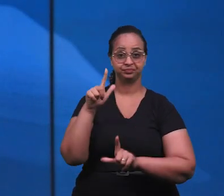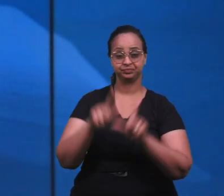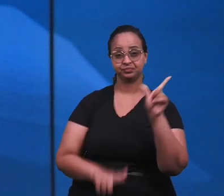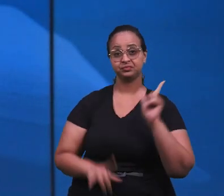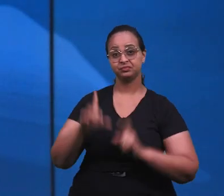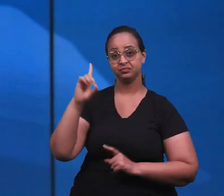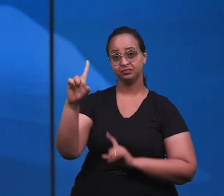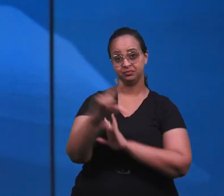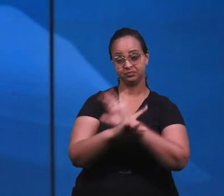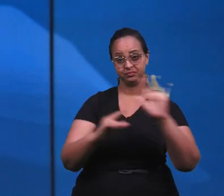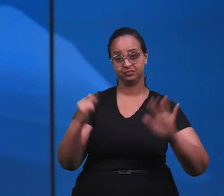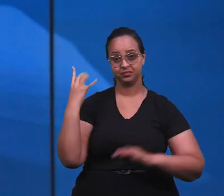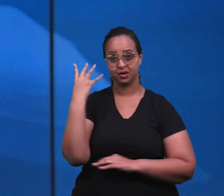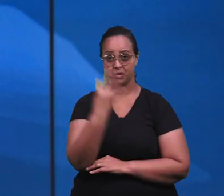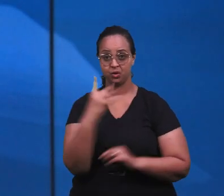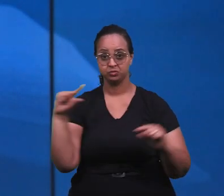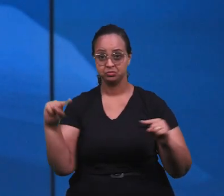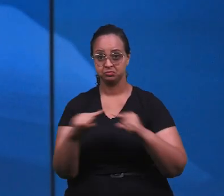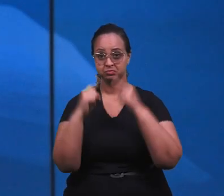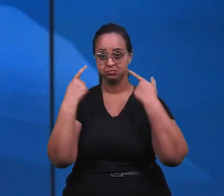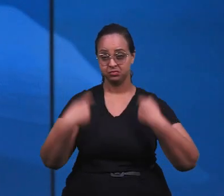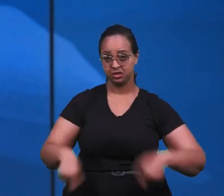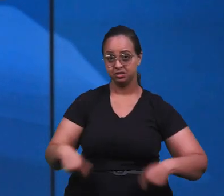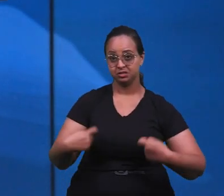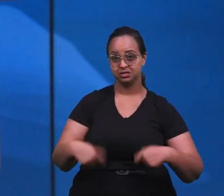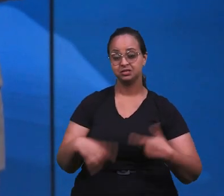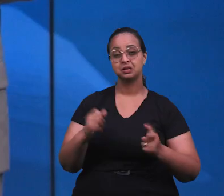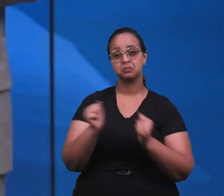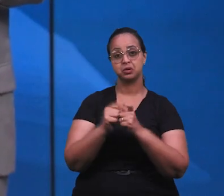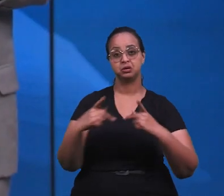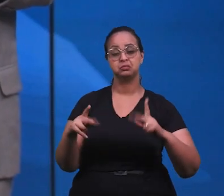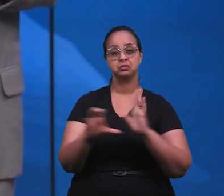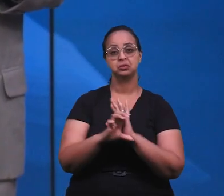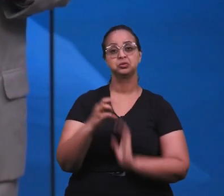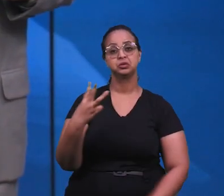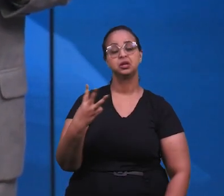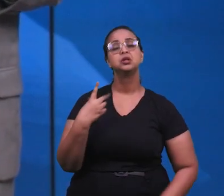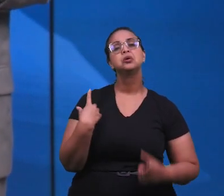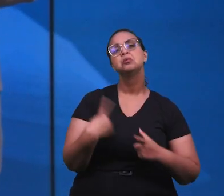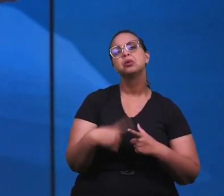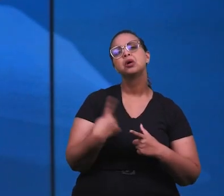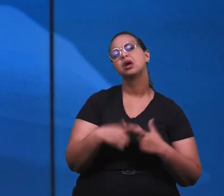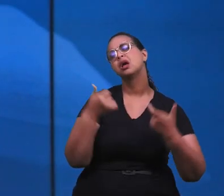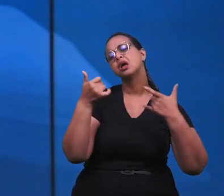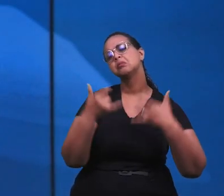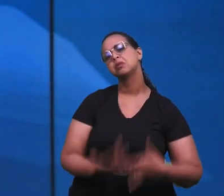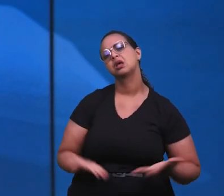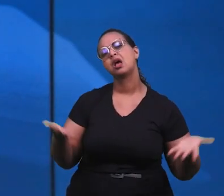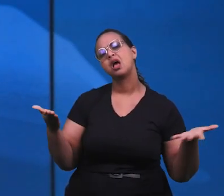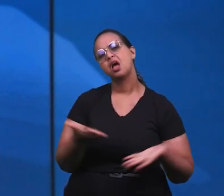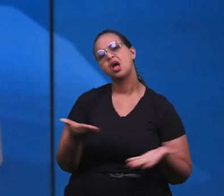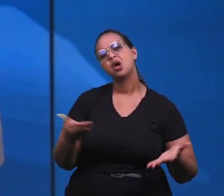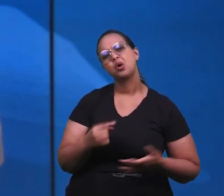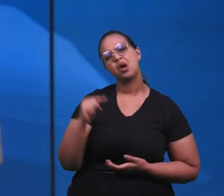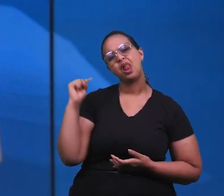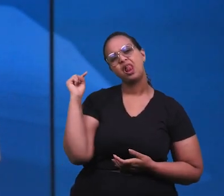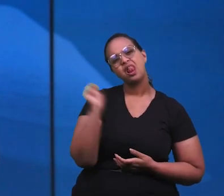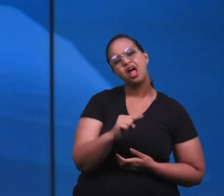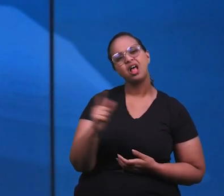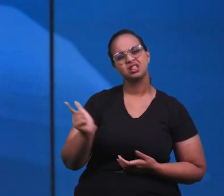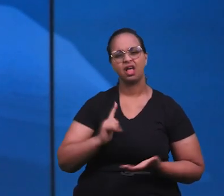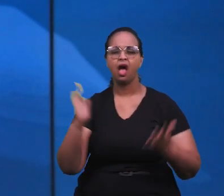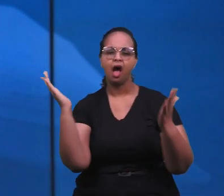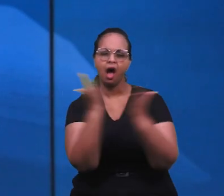que está relacionada ao versículo número 4 de Apocalipse capítulo 3, onde nós vemos a expressão, tens lá